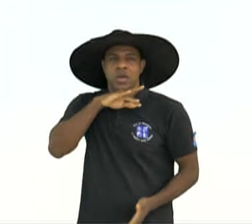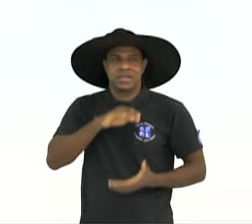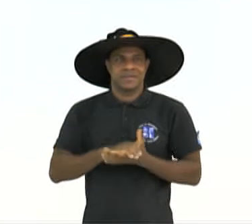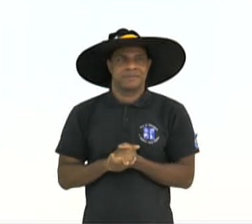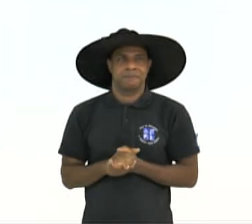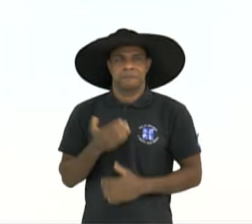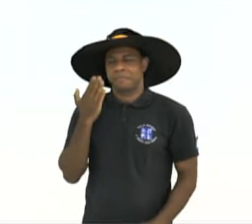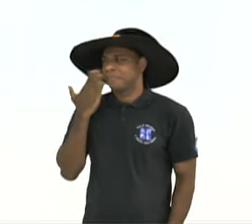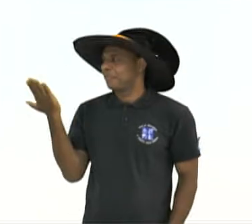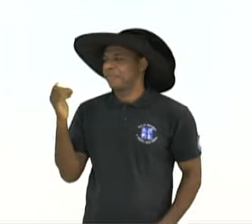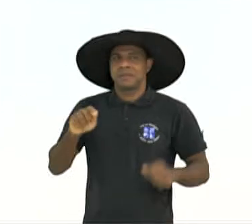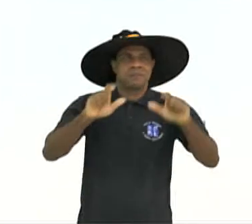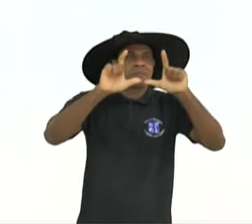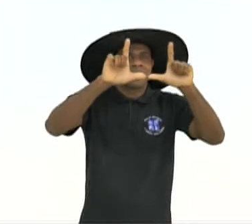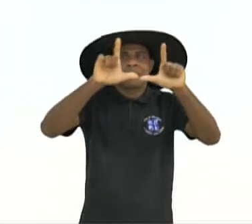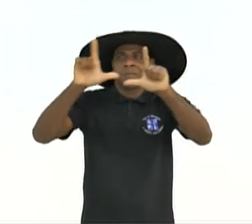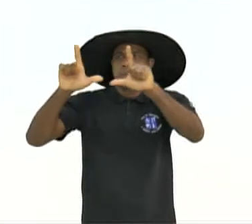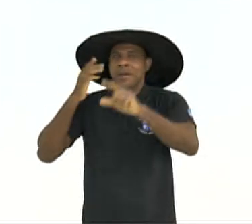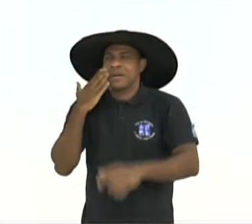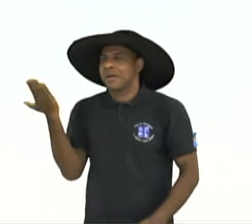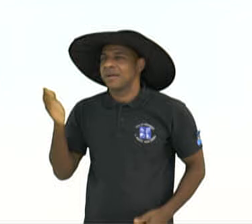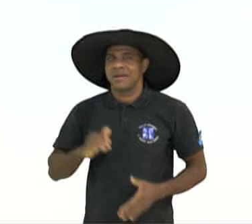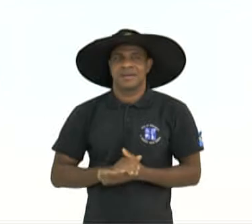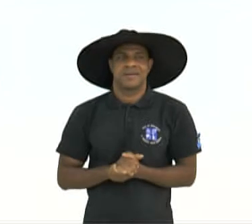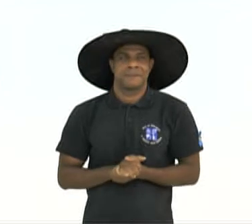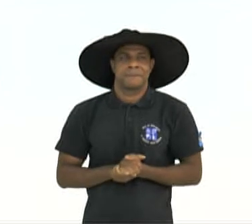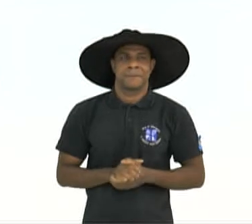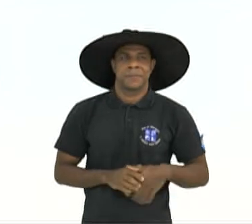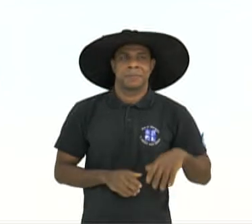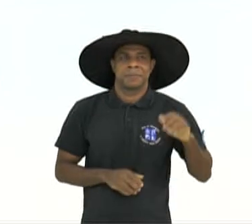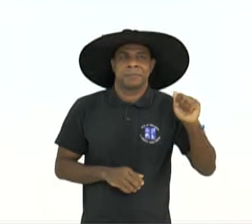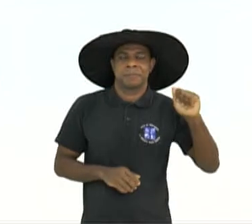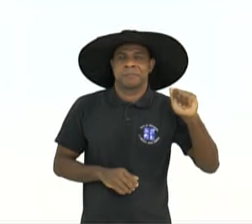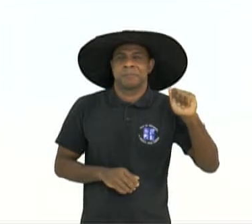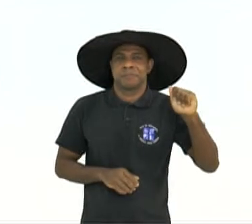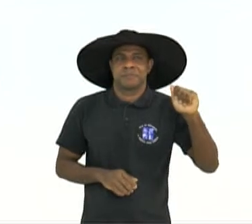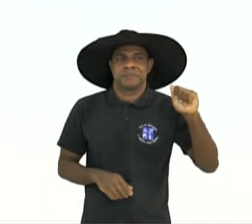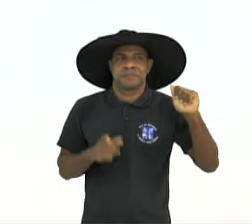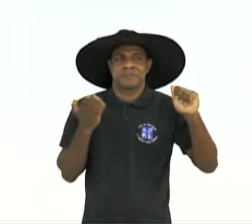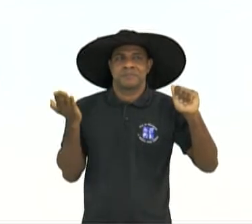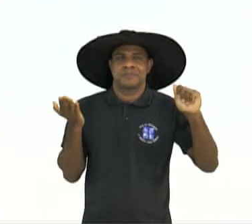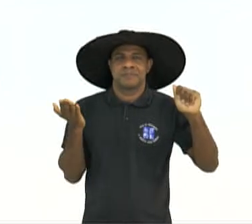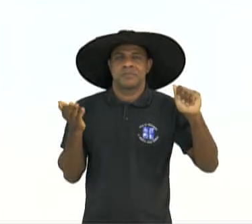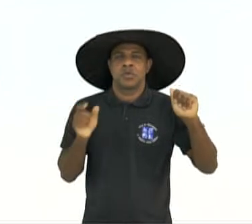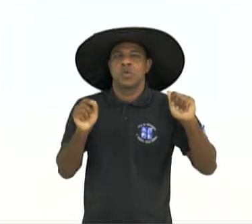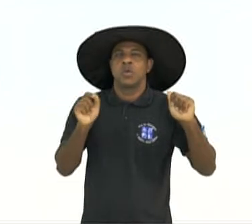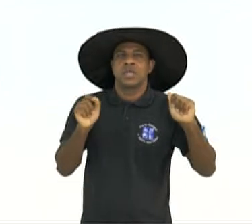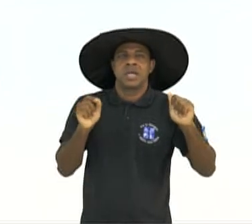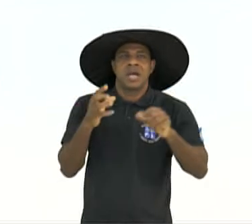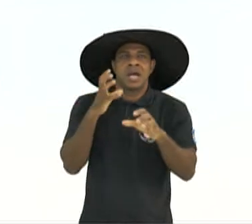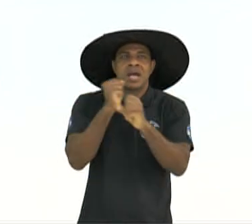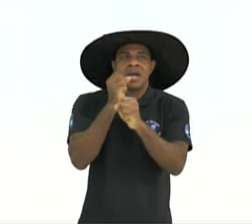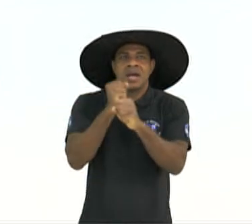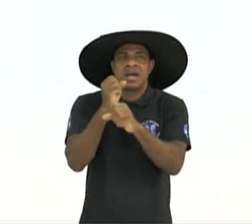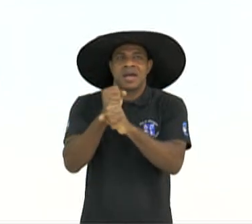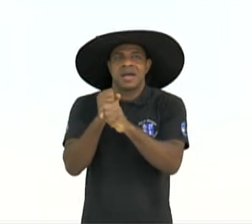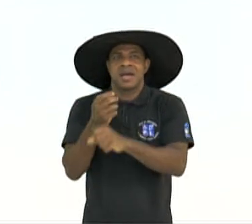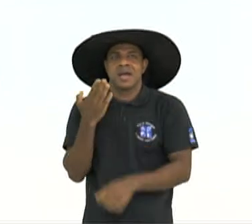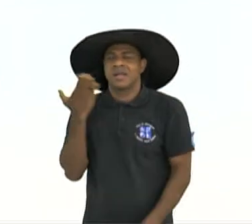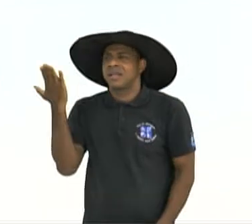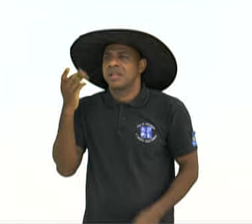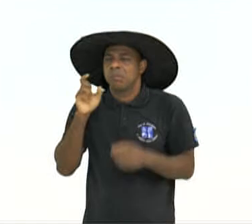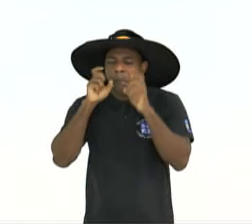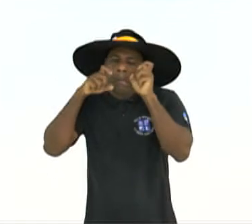De acordo com a nossa tirinha, why was the zombie scoreboard negative? Por que a pontuação do zumbi